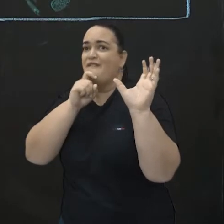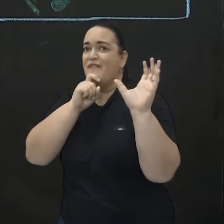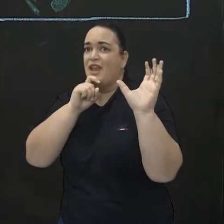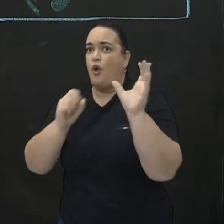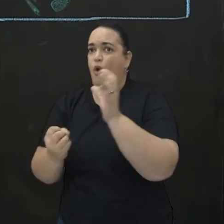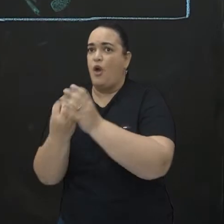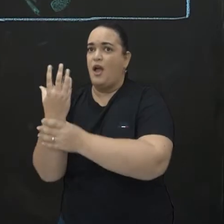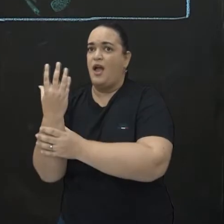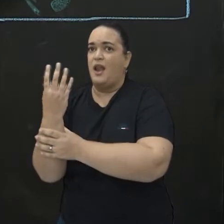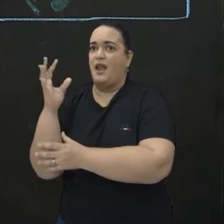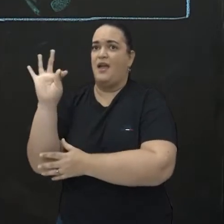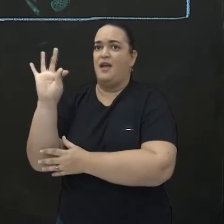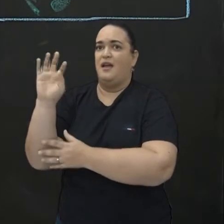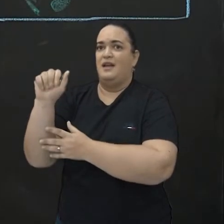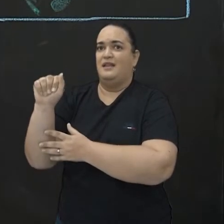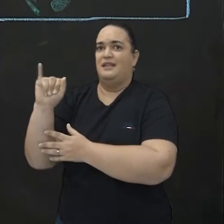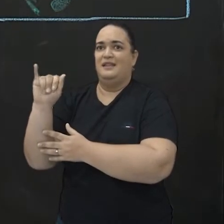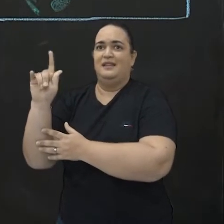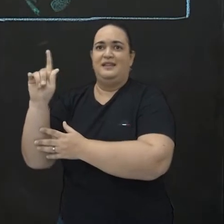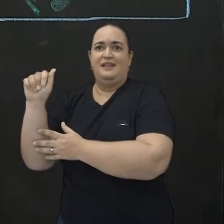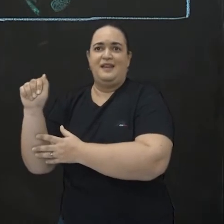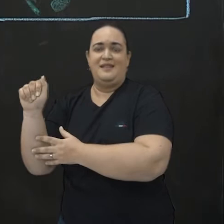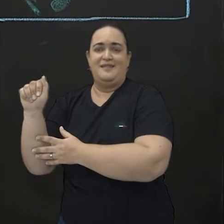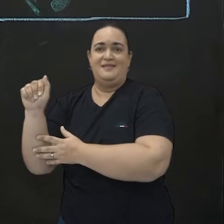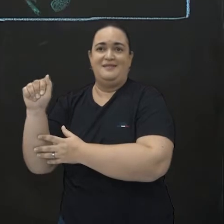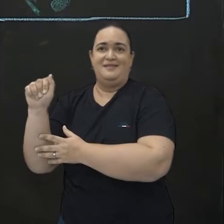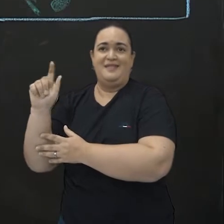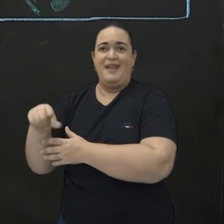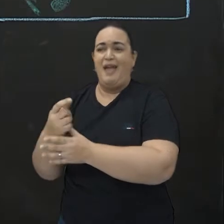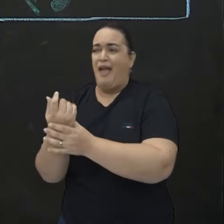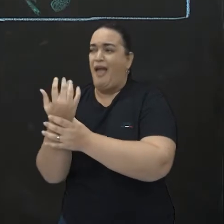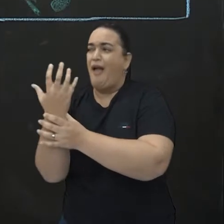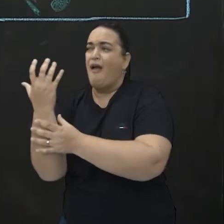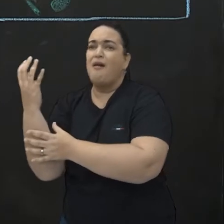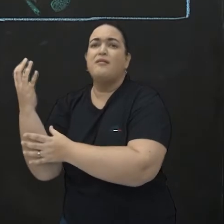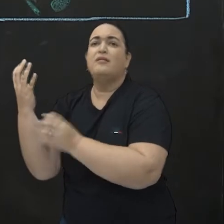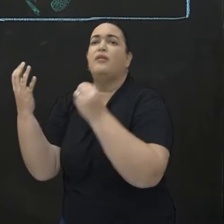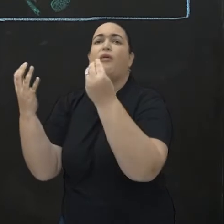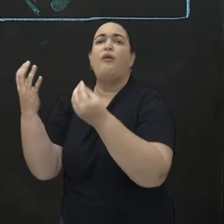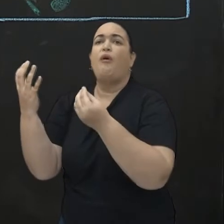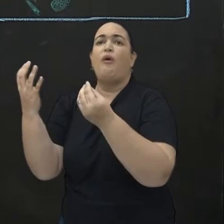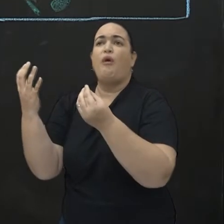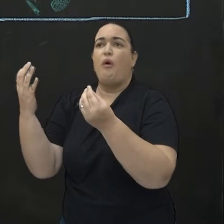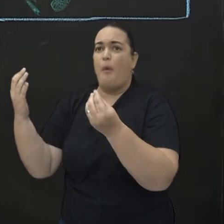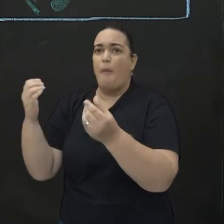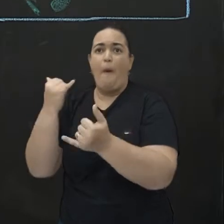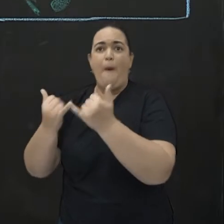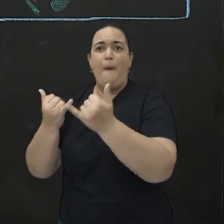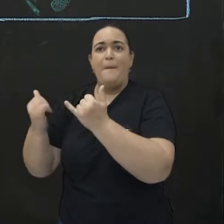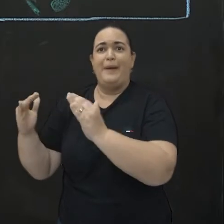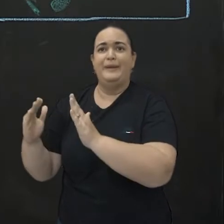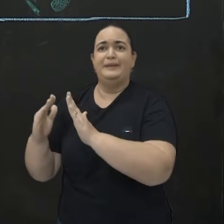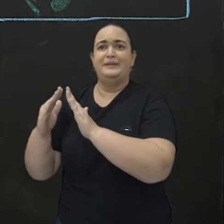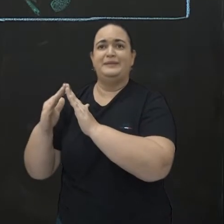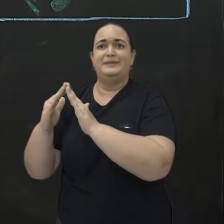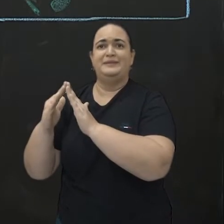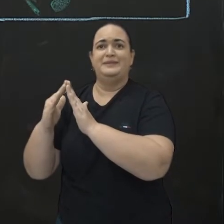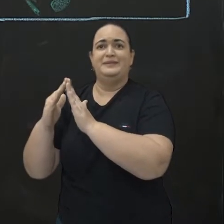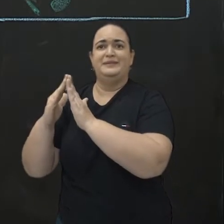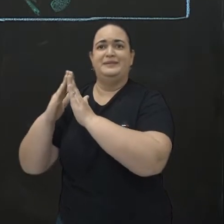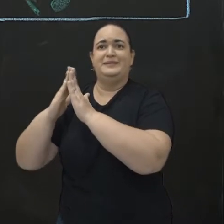de floresta de coníferas. É aquela vegetação em formato de cone, do qual acaba tendo aí